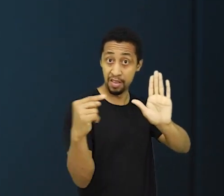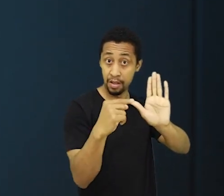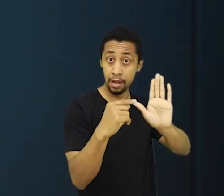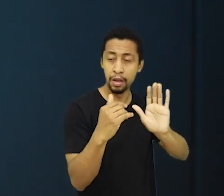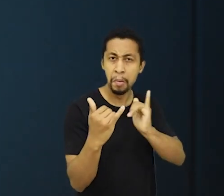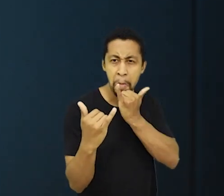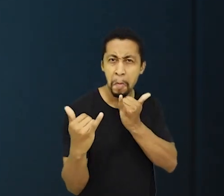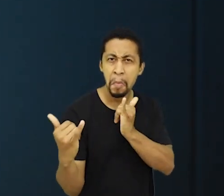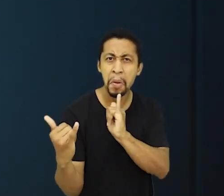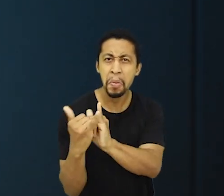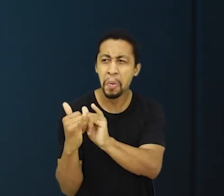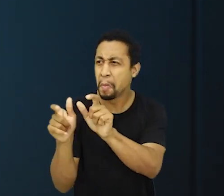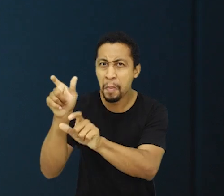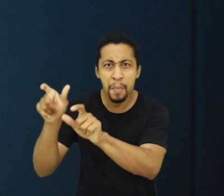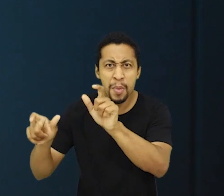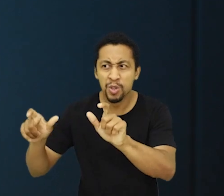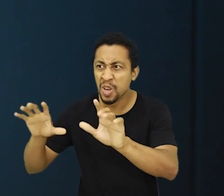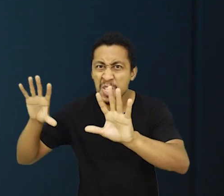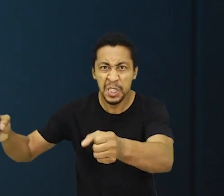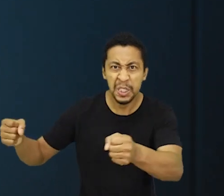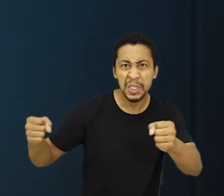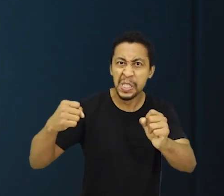perdoa torturador.